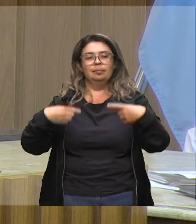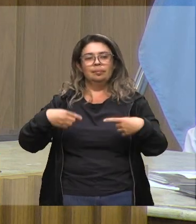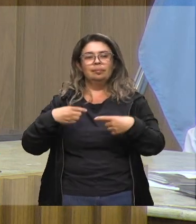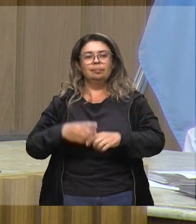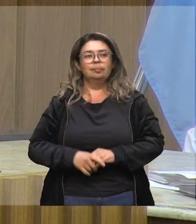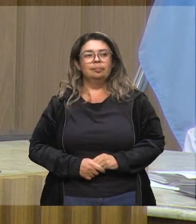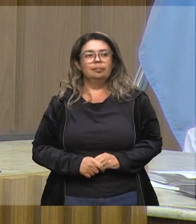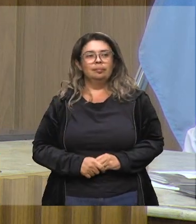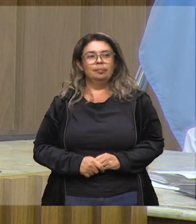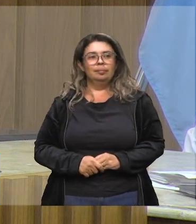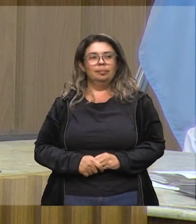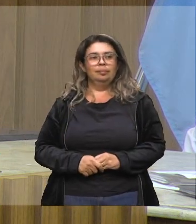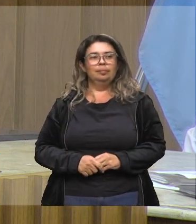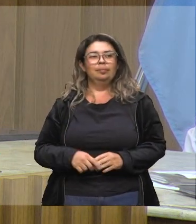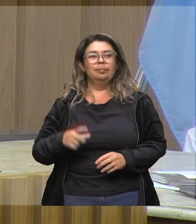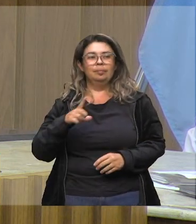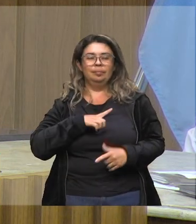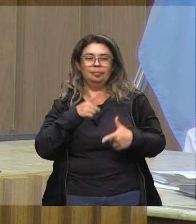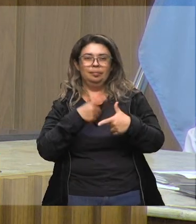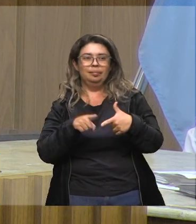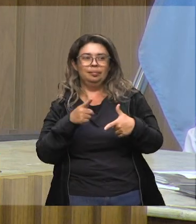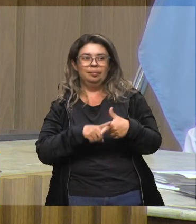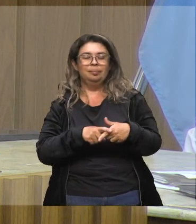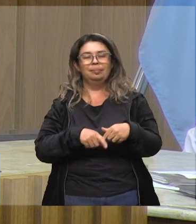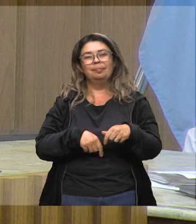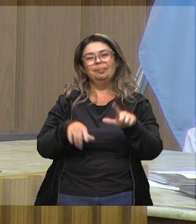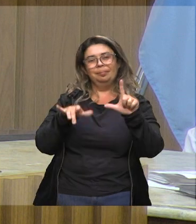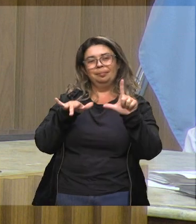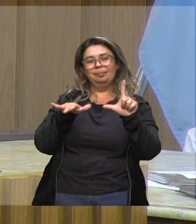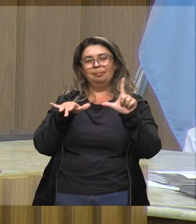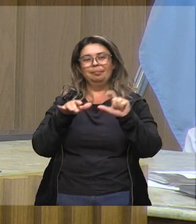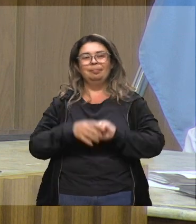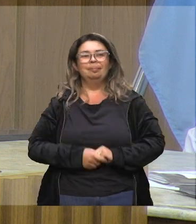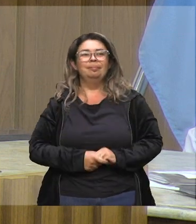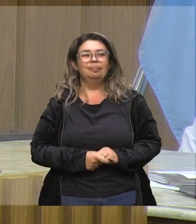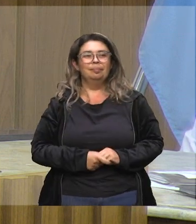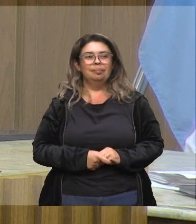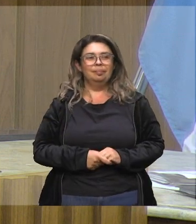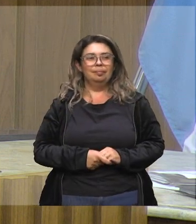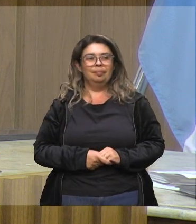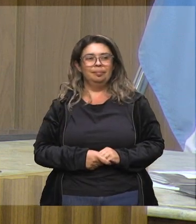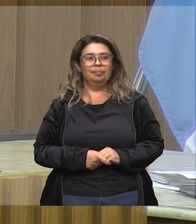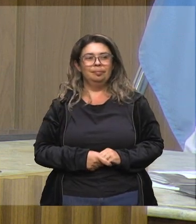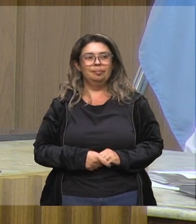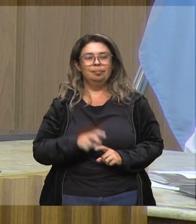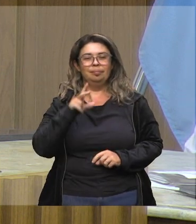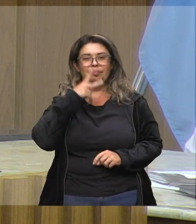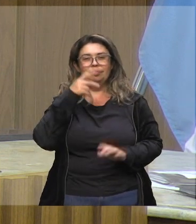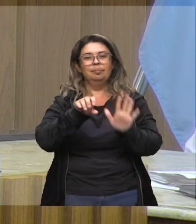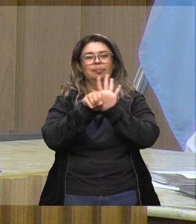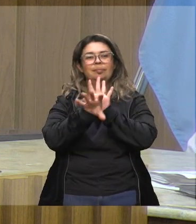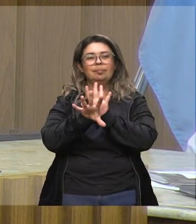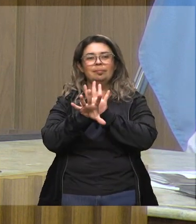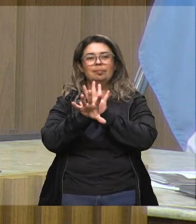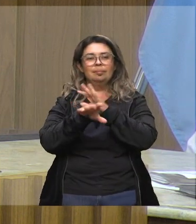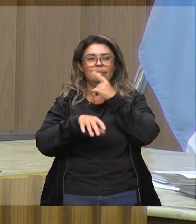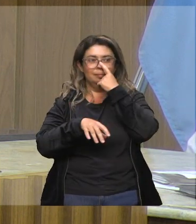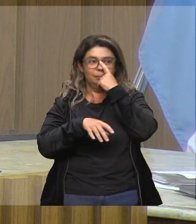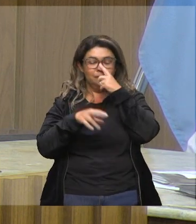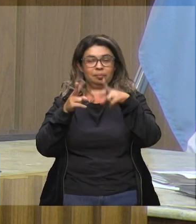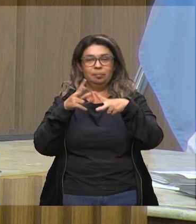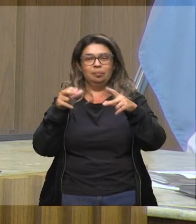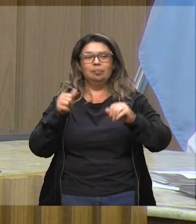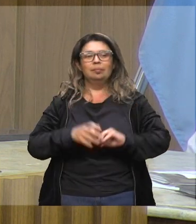tive. Tive um problema técnico no meu computador, na hora que estava no momento de falar sobre as indicações. Mas tem alguns assuntos aqui